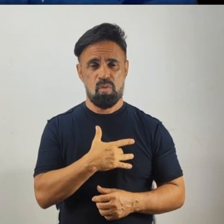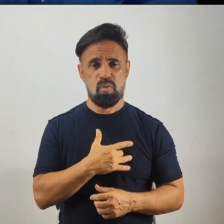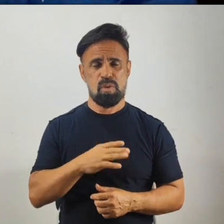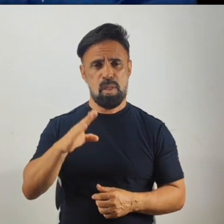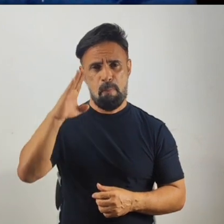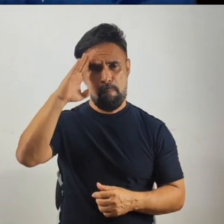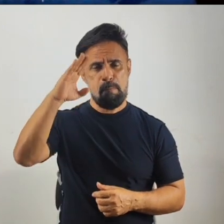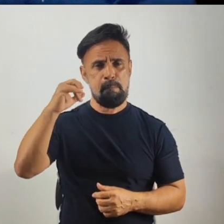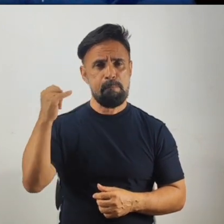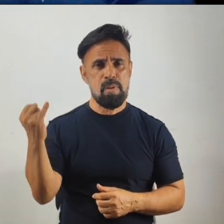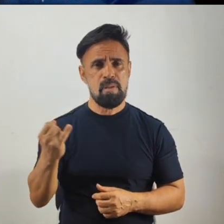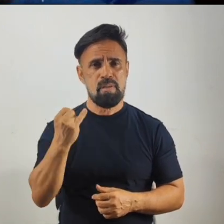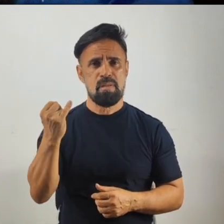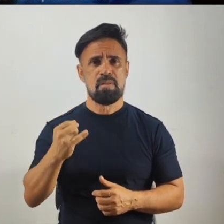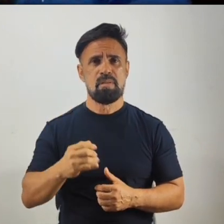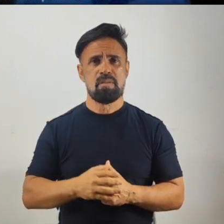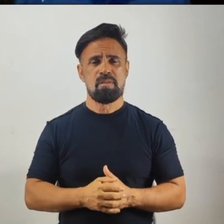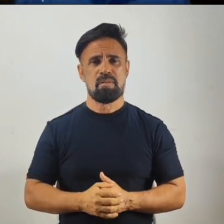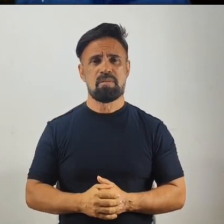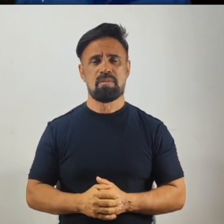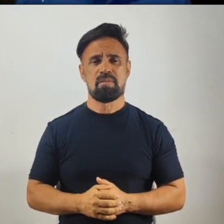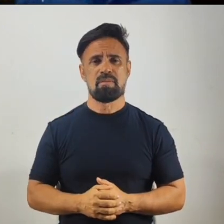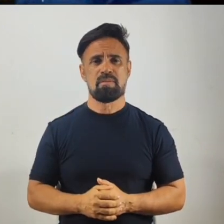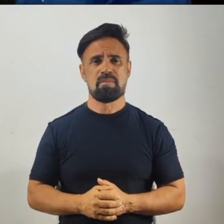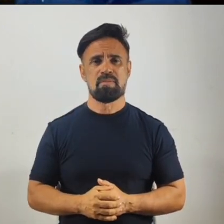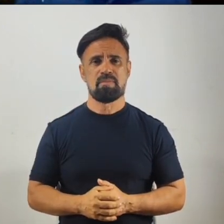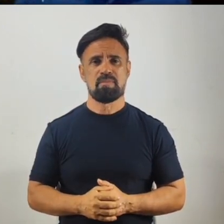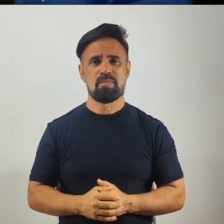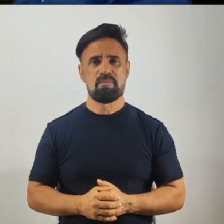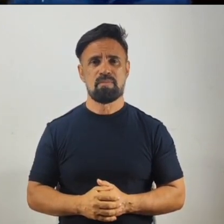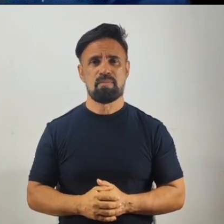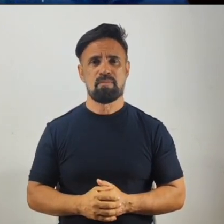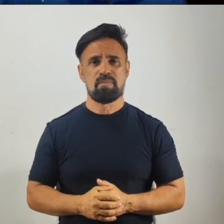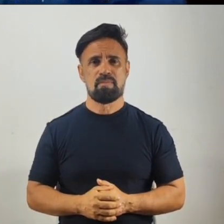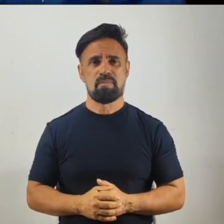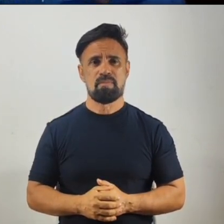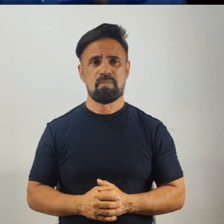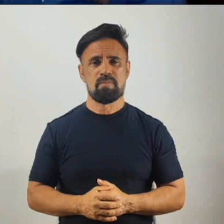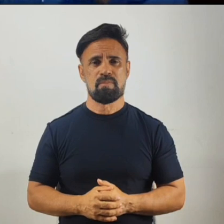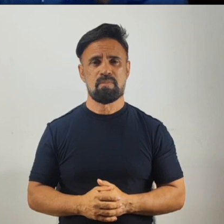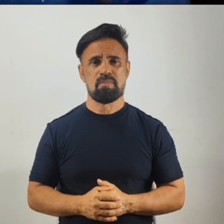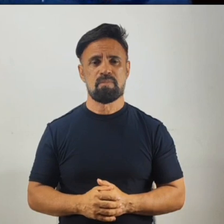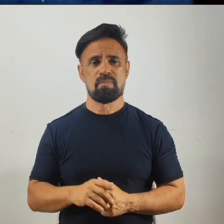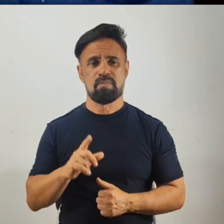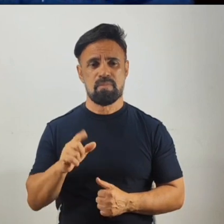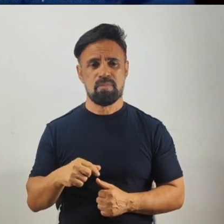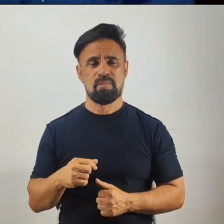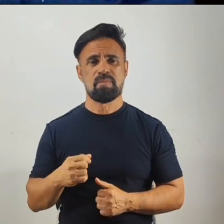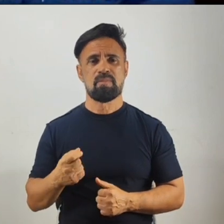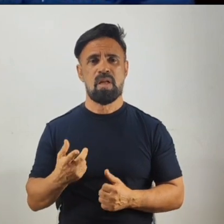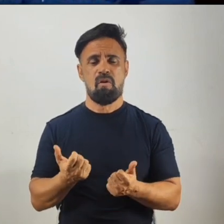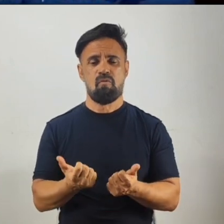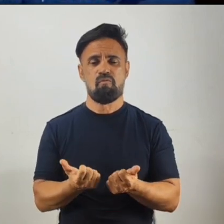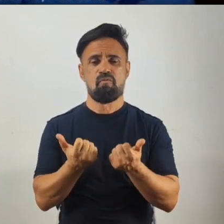as unidades de saúde, um ponto principal que precisa ser levado em consideração